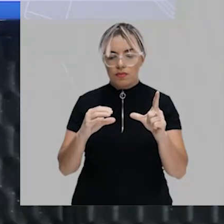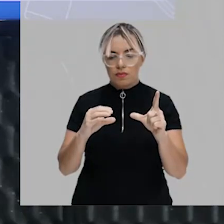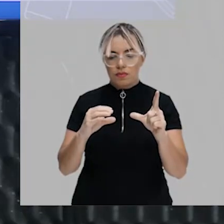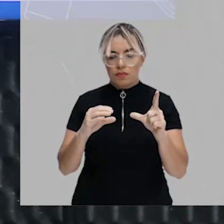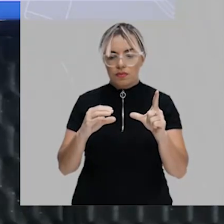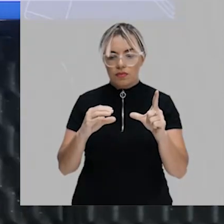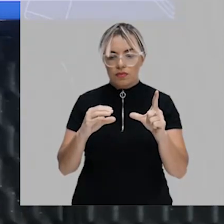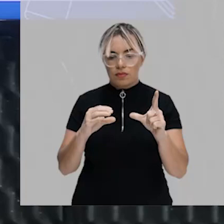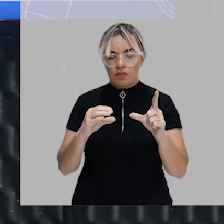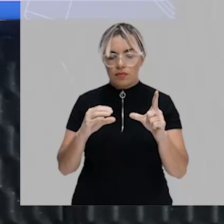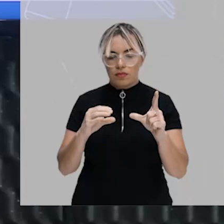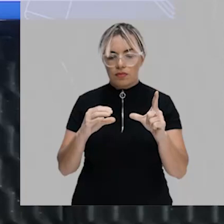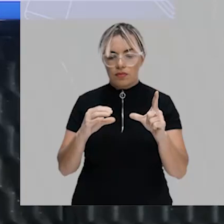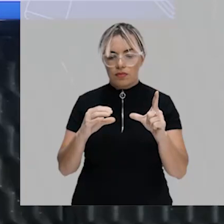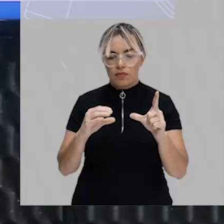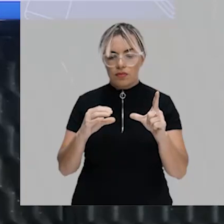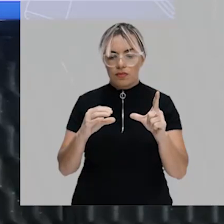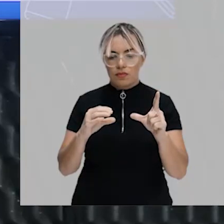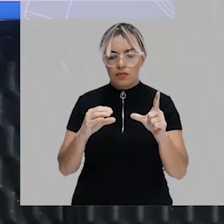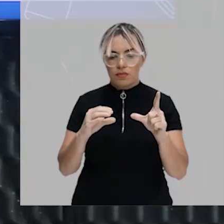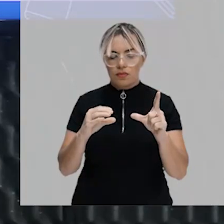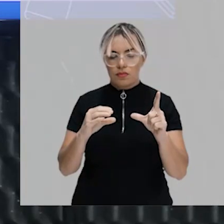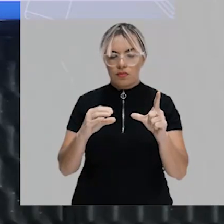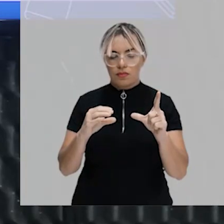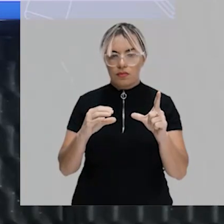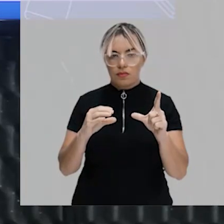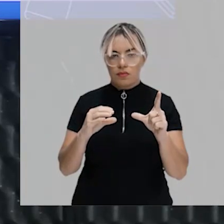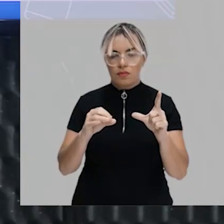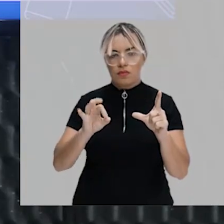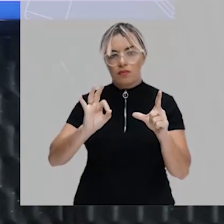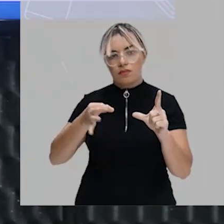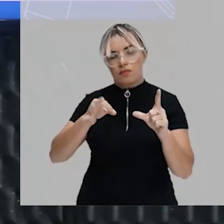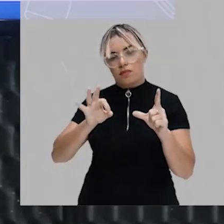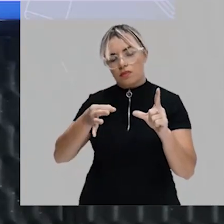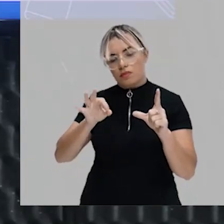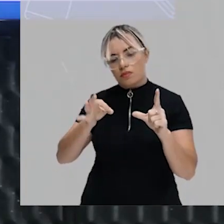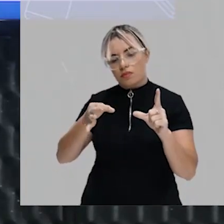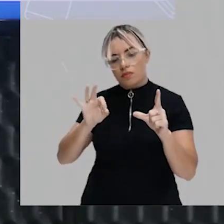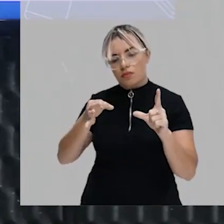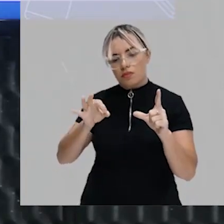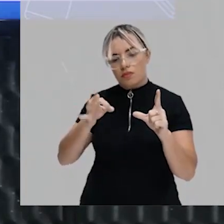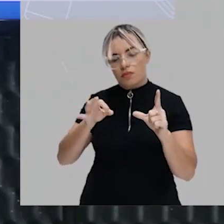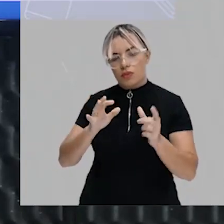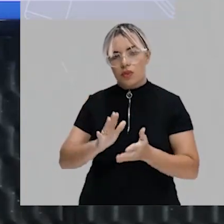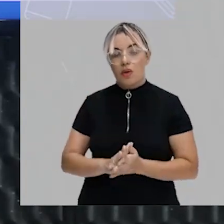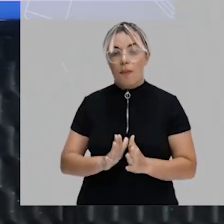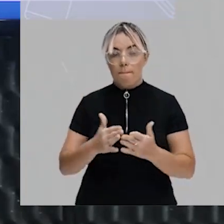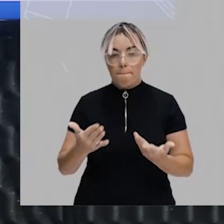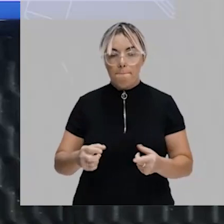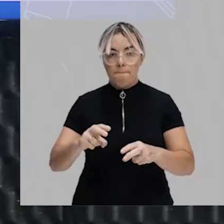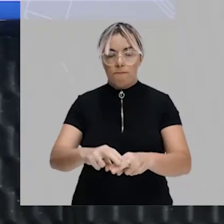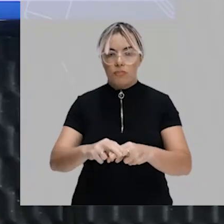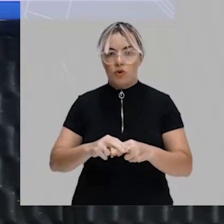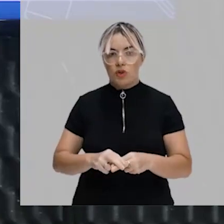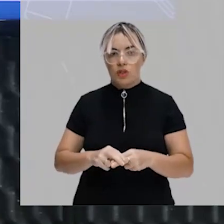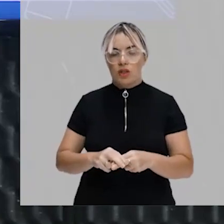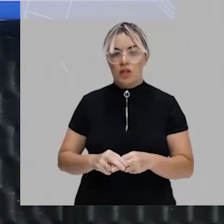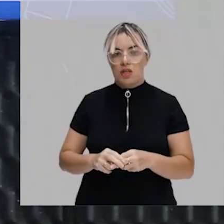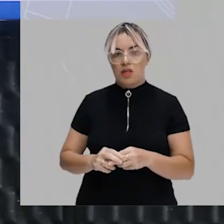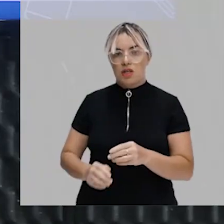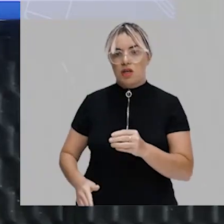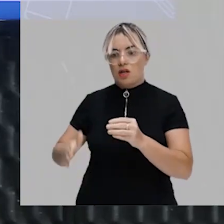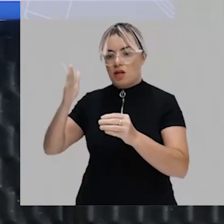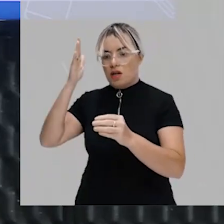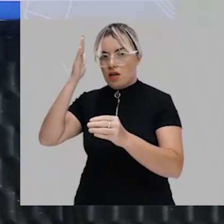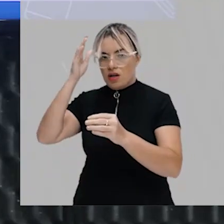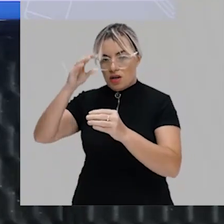e desenvolver-se após a remoção do gargalo. Com certeza, enquanto ele não quebrou o gargalo do vidro, esse